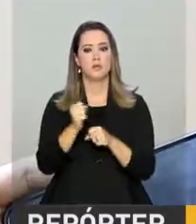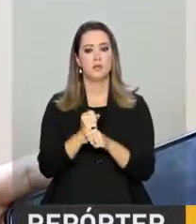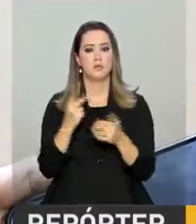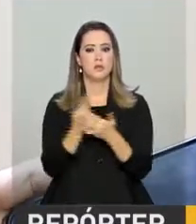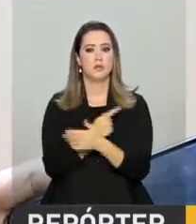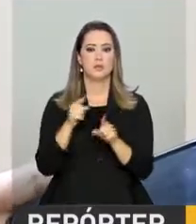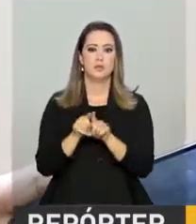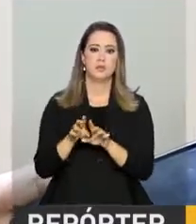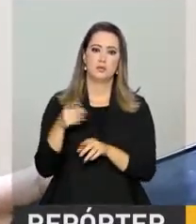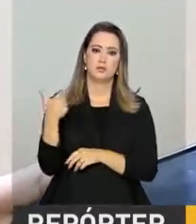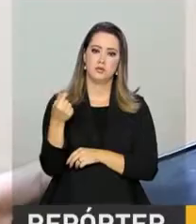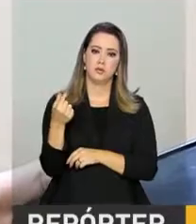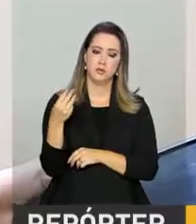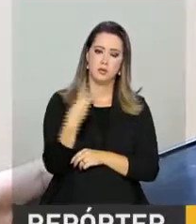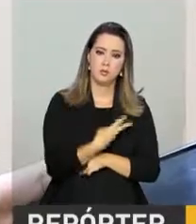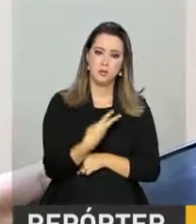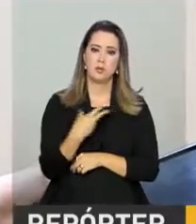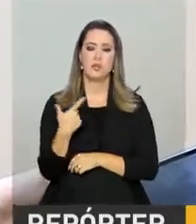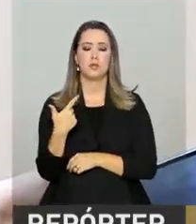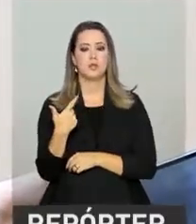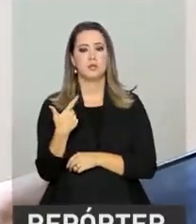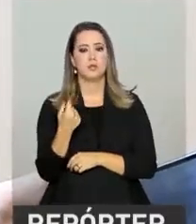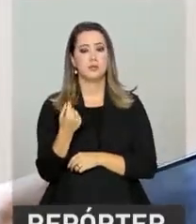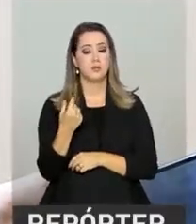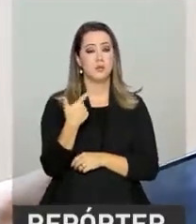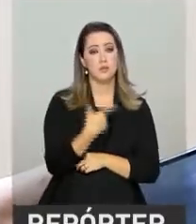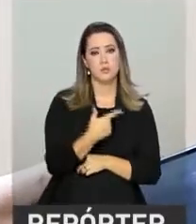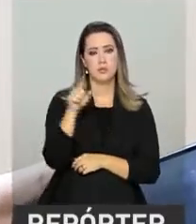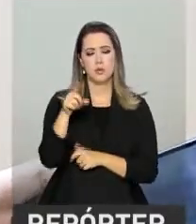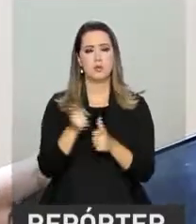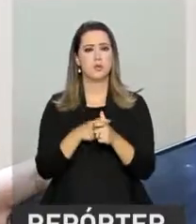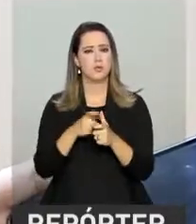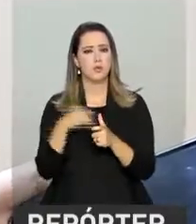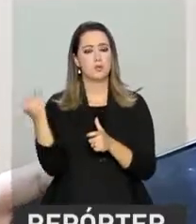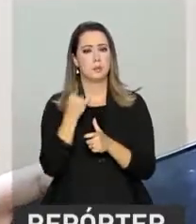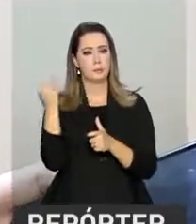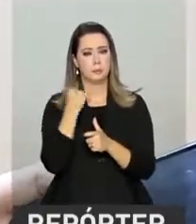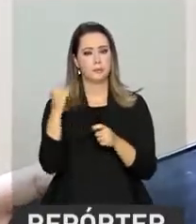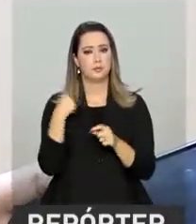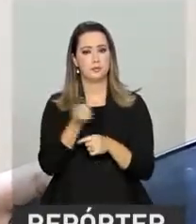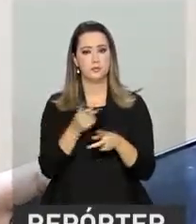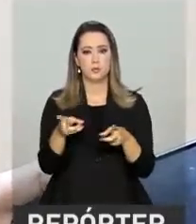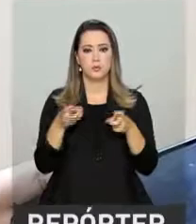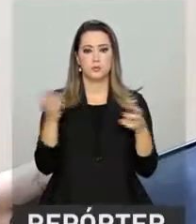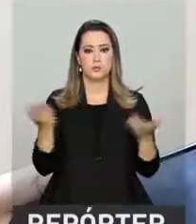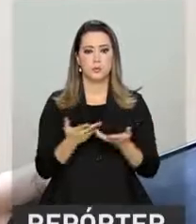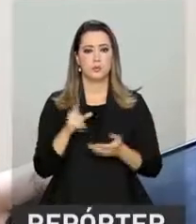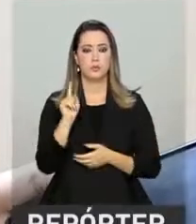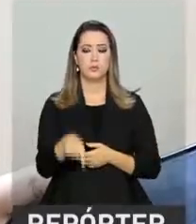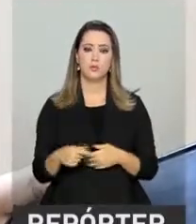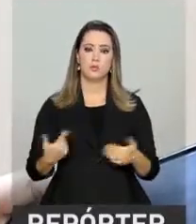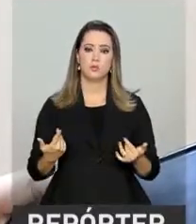2013 2012 2013 ela redonda em 10x muito acentuados como vivemos no presente a